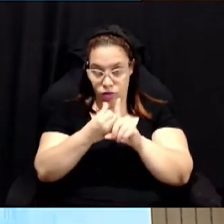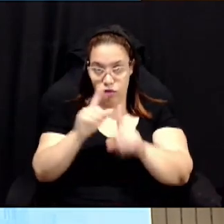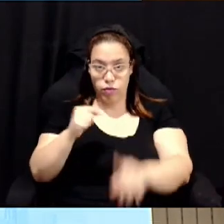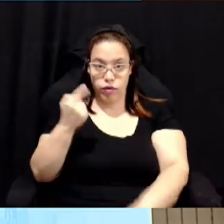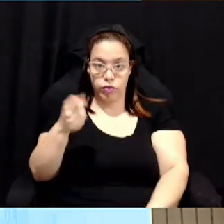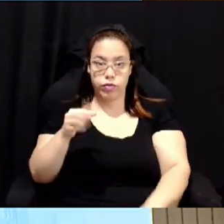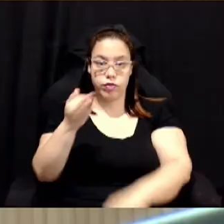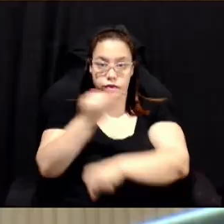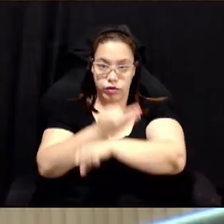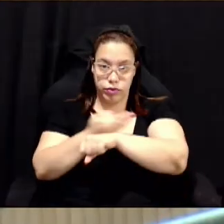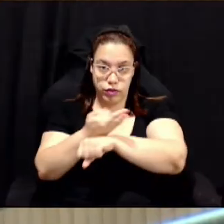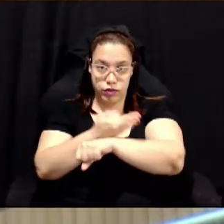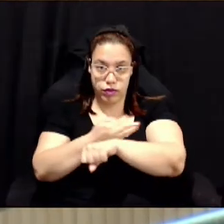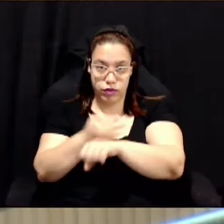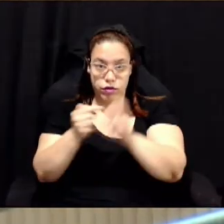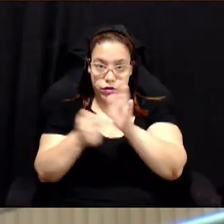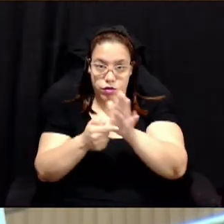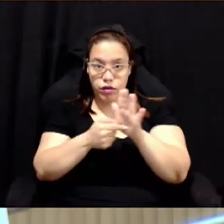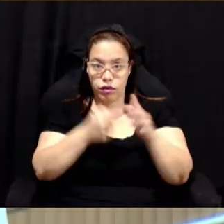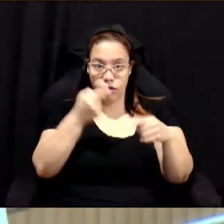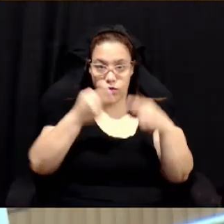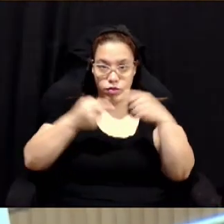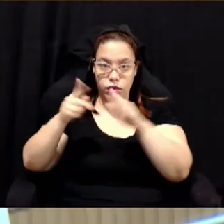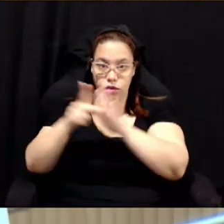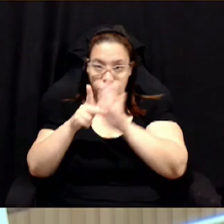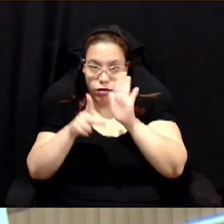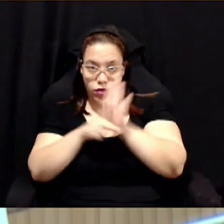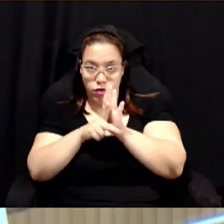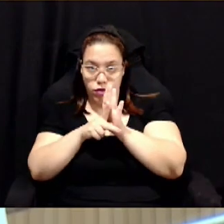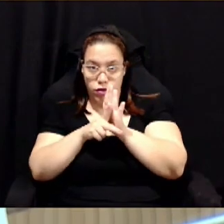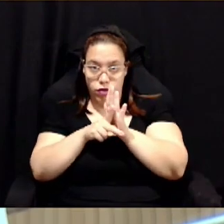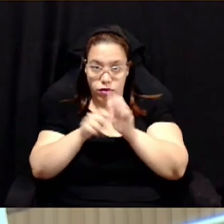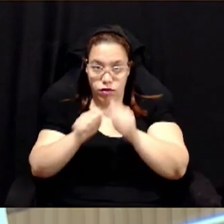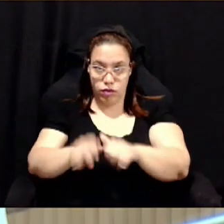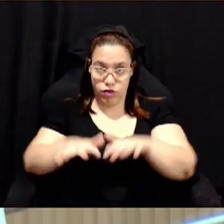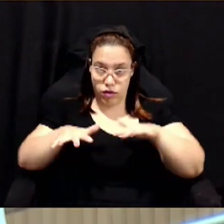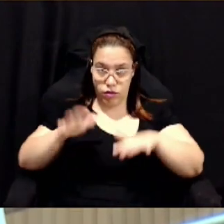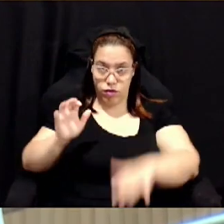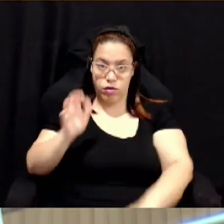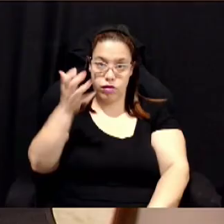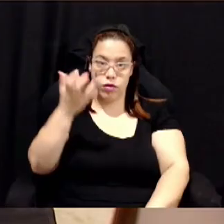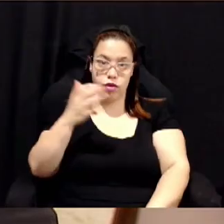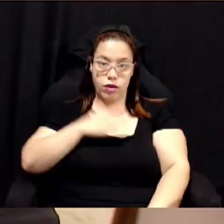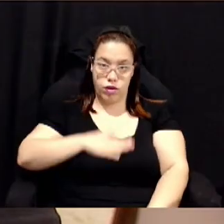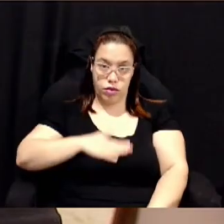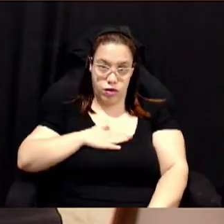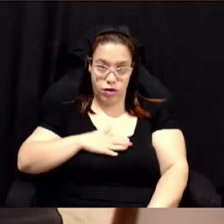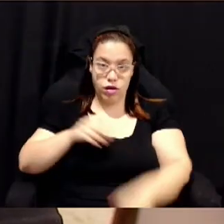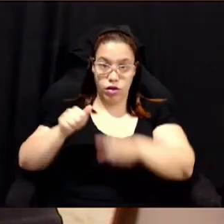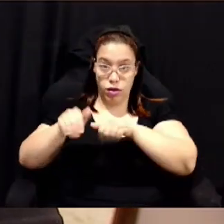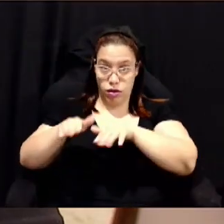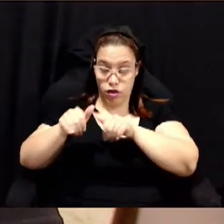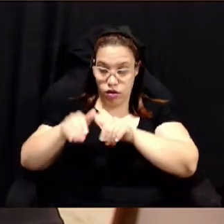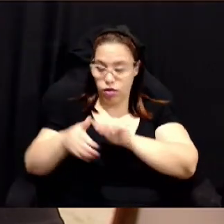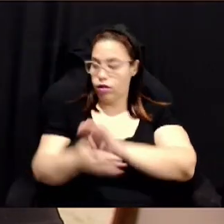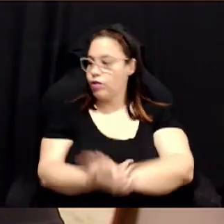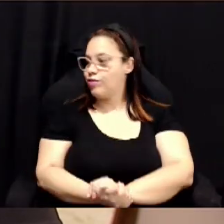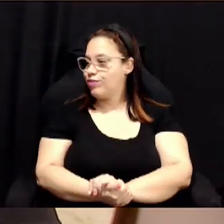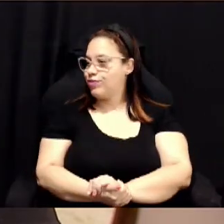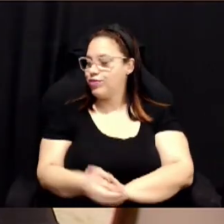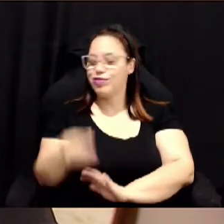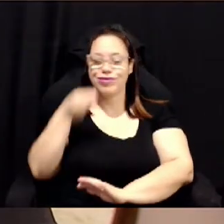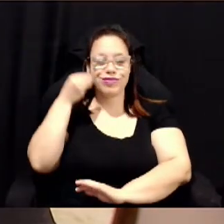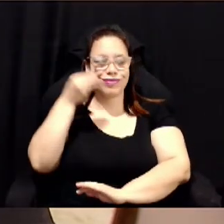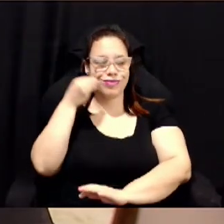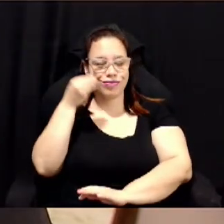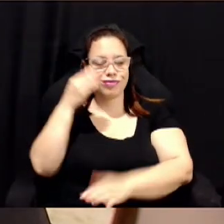para apresentação e discussão dos projetos, as plenárias acontecem em agosto e setembro. Nós tivemos experiências bem gratificantes,